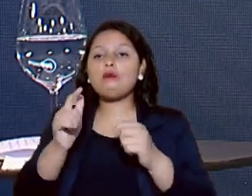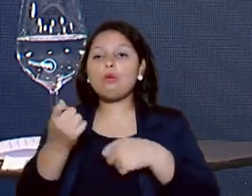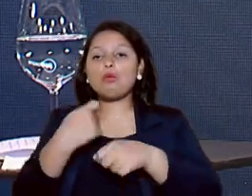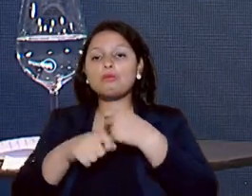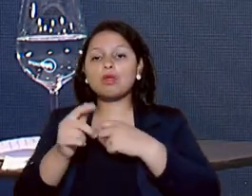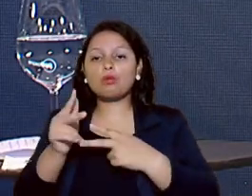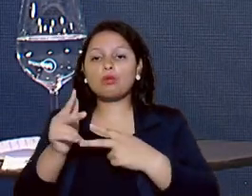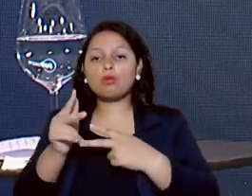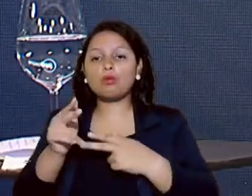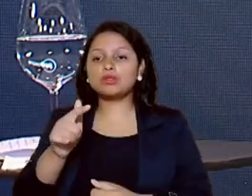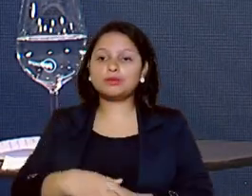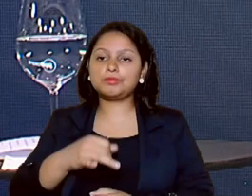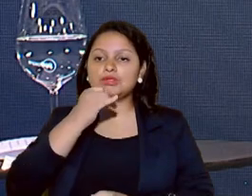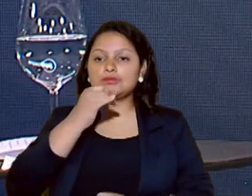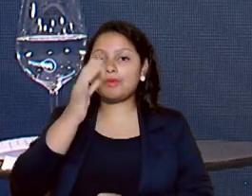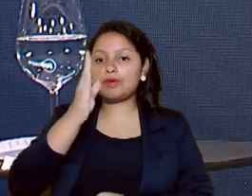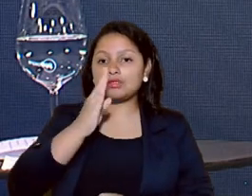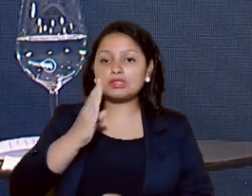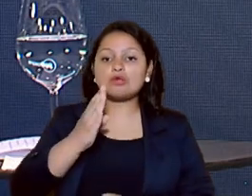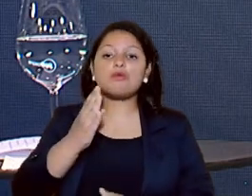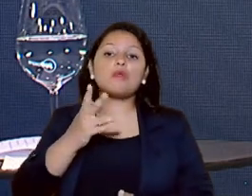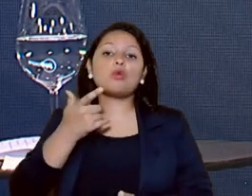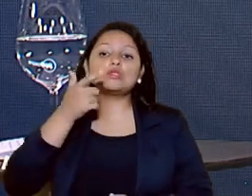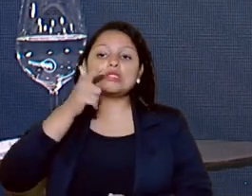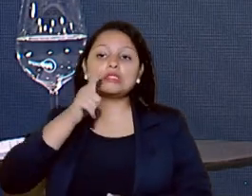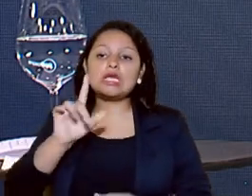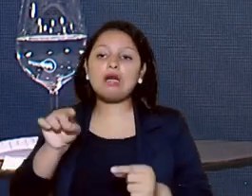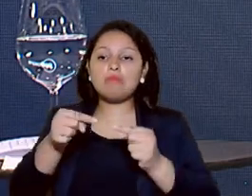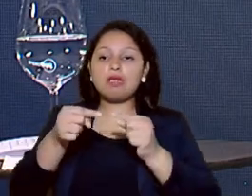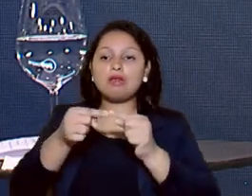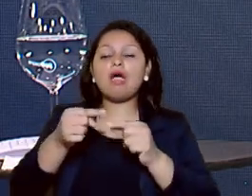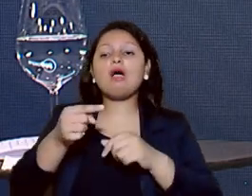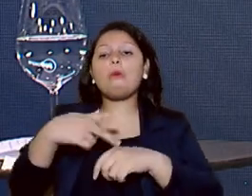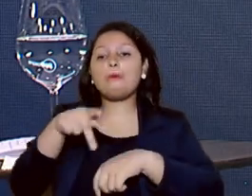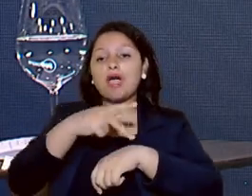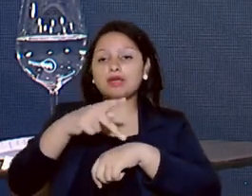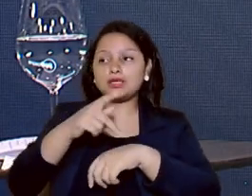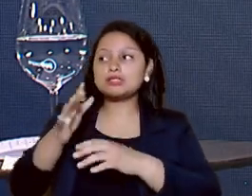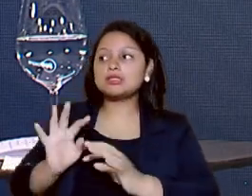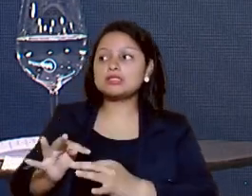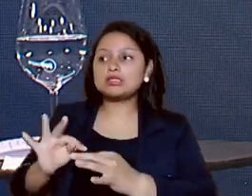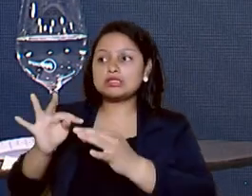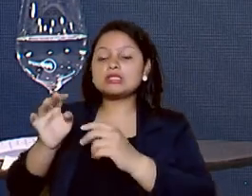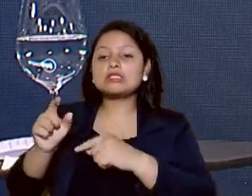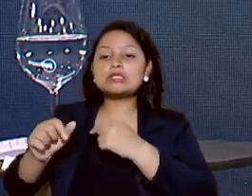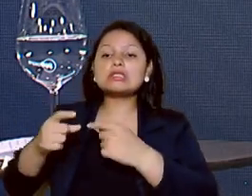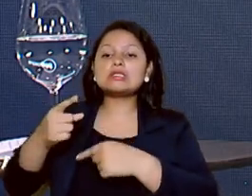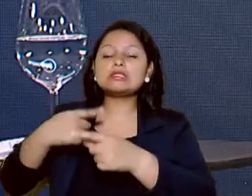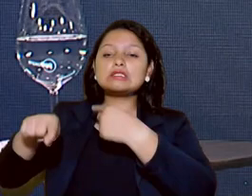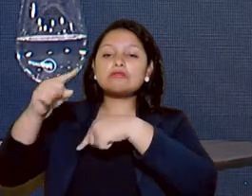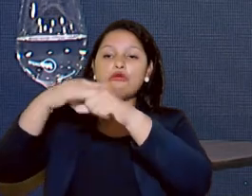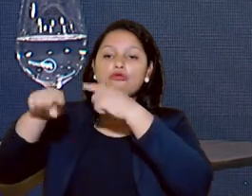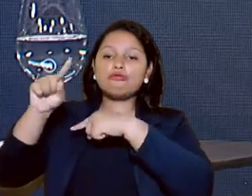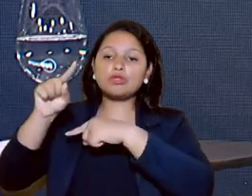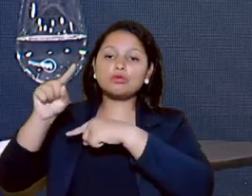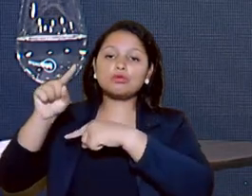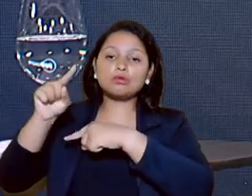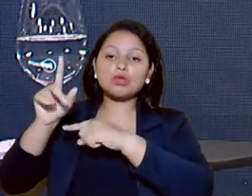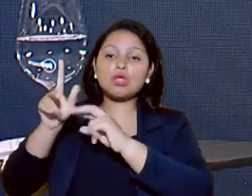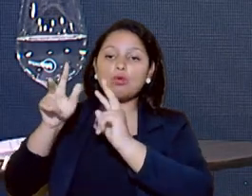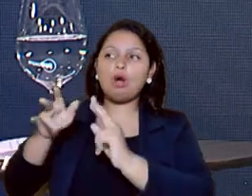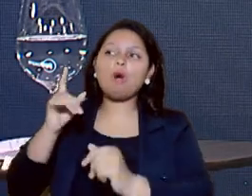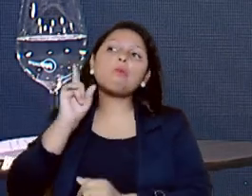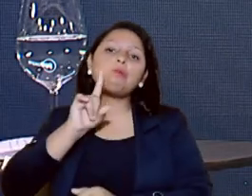chegar a ser proporcional a um país desenvolvido quando os Estados Unidos tem que quadril aplicar esquece o Brasil não é os Estados Unidos